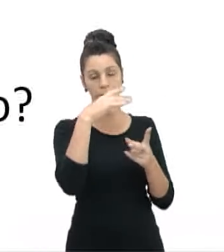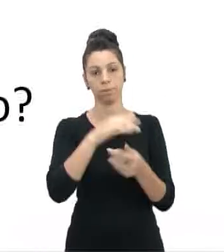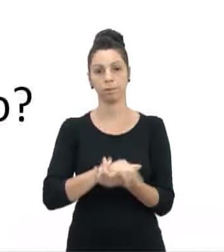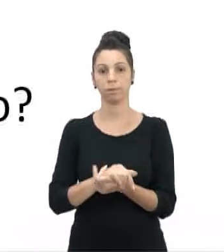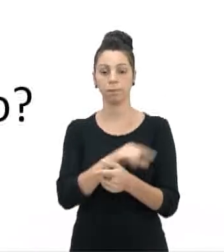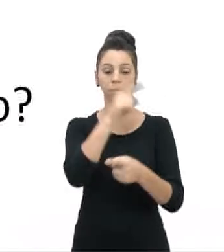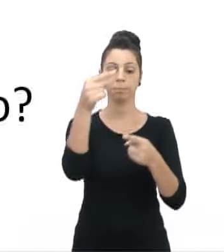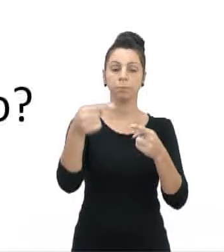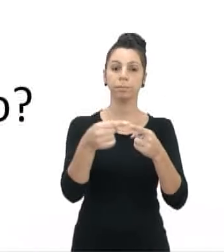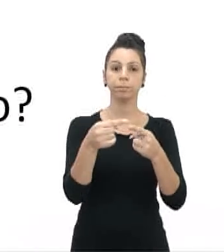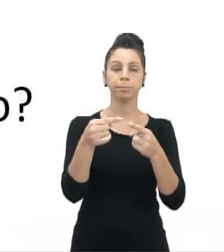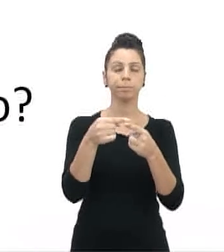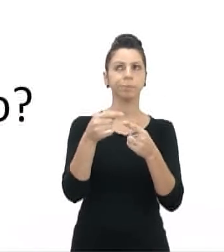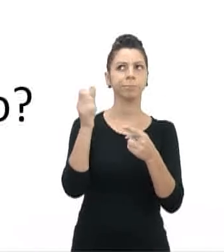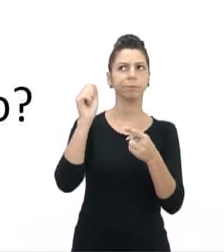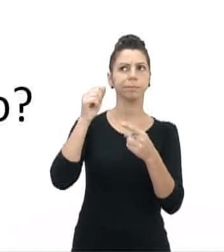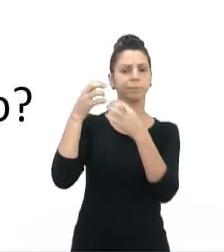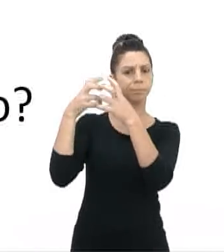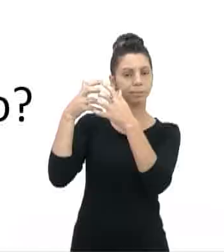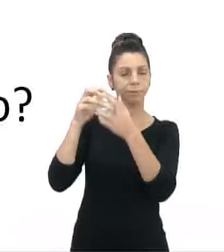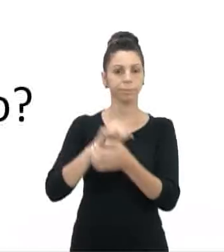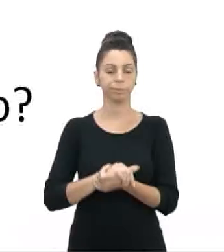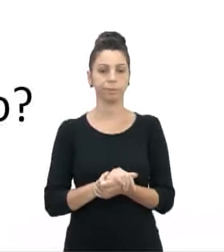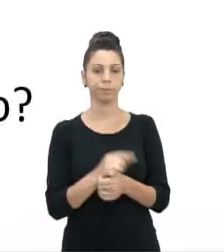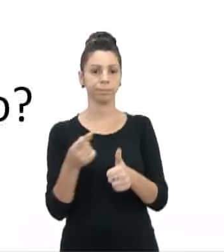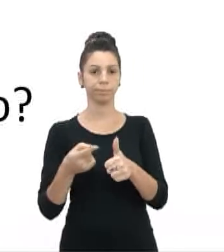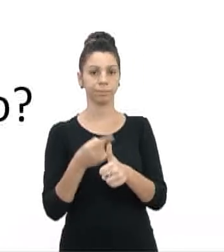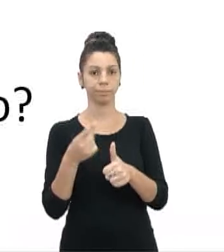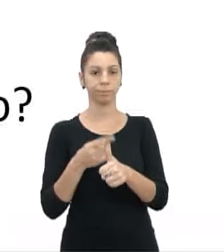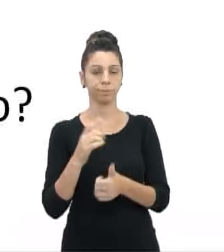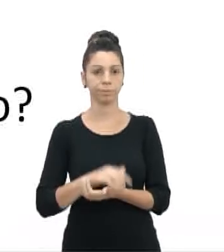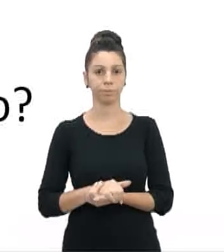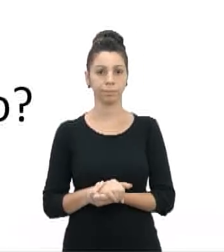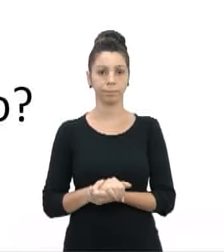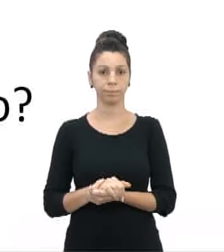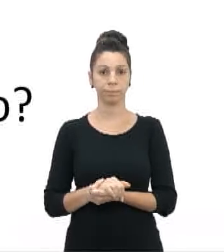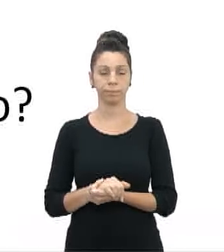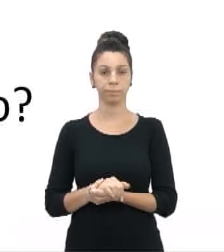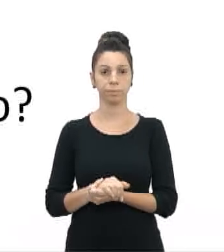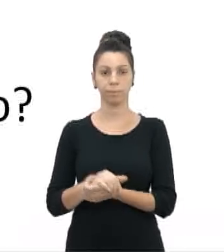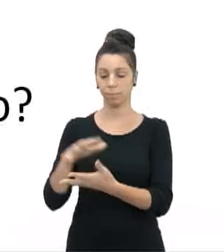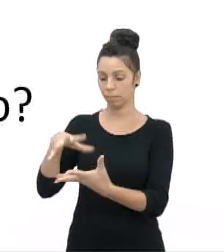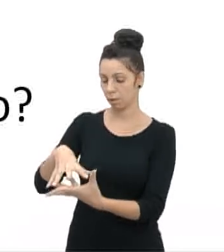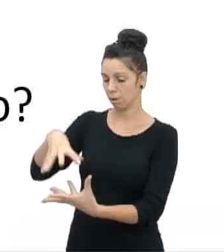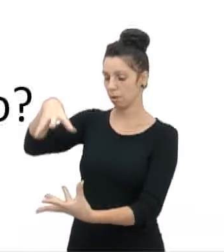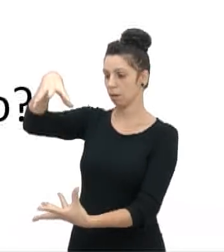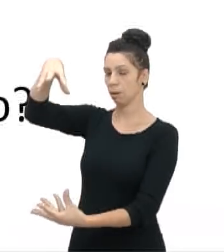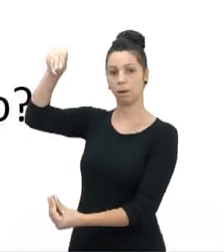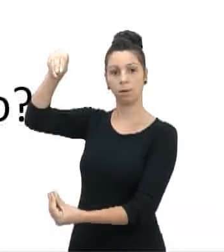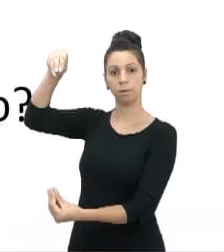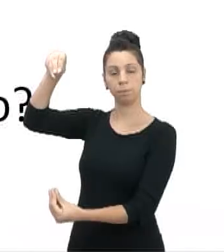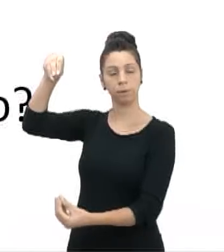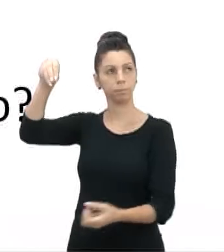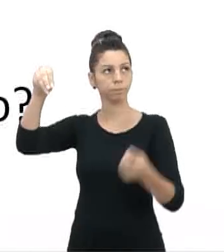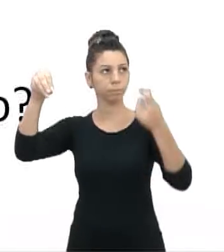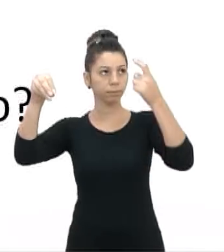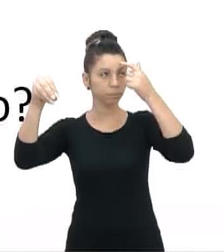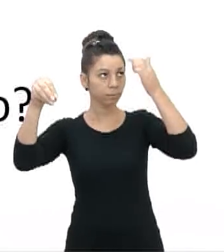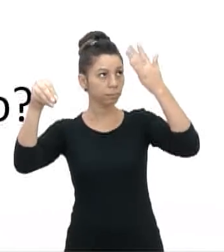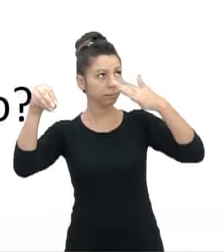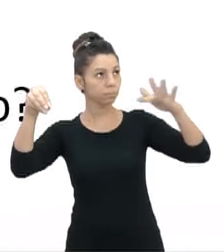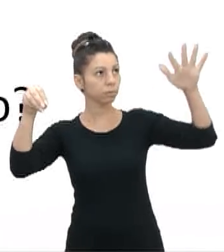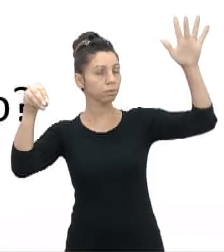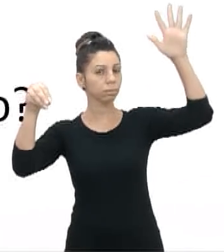e a gente vai pensar sobre isso. A primeira diz assim: assim como você pensa na sua alma, assim